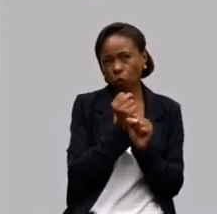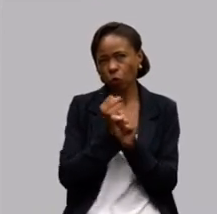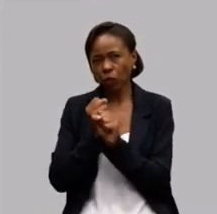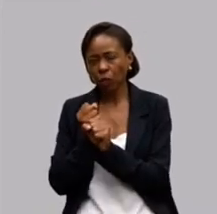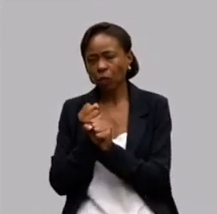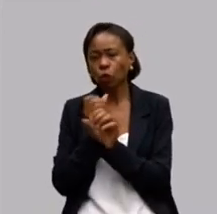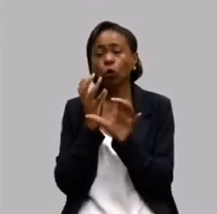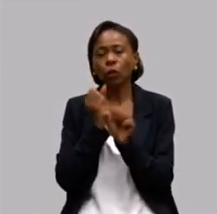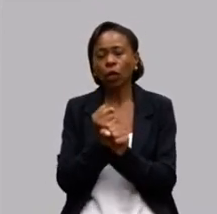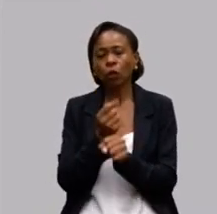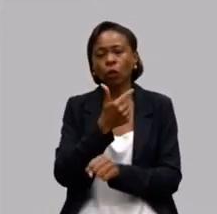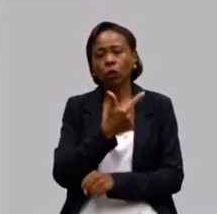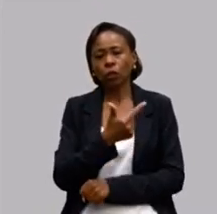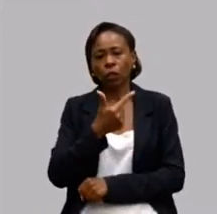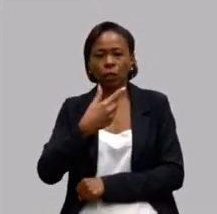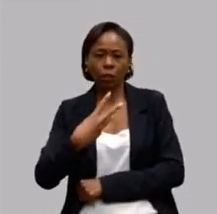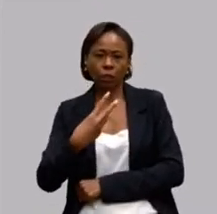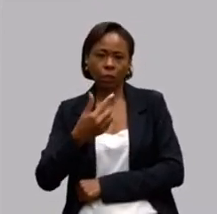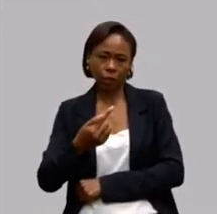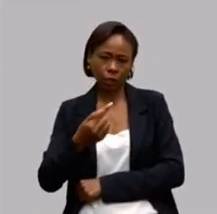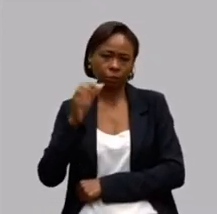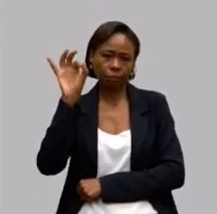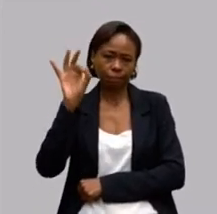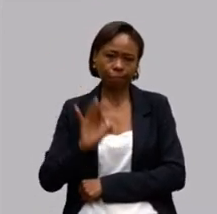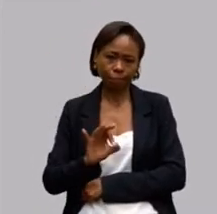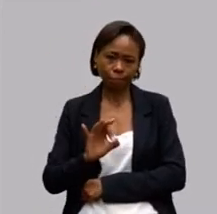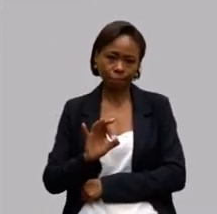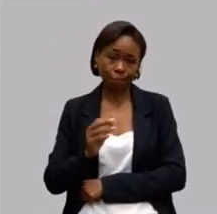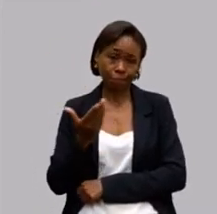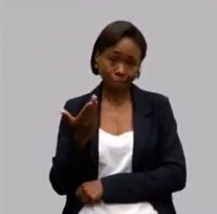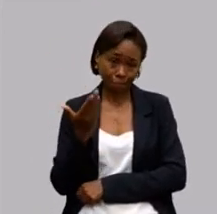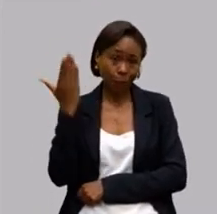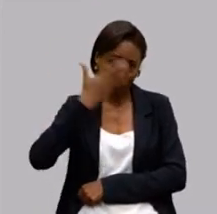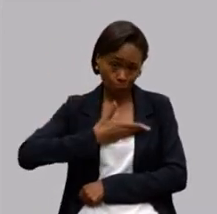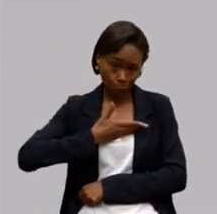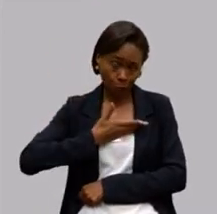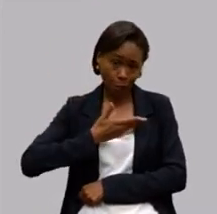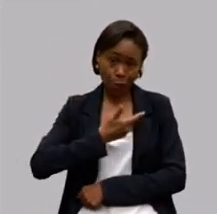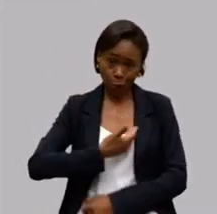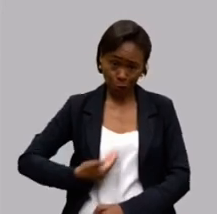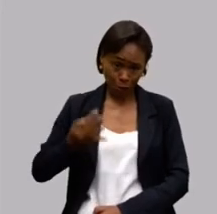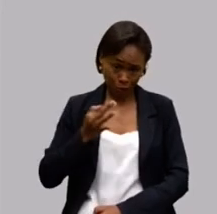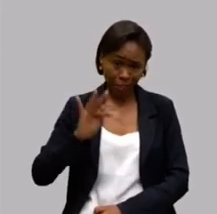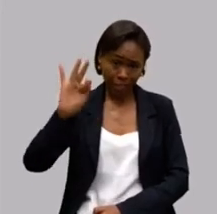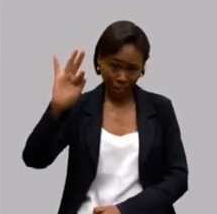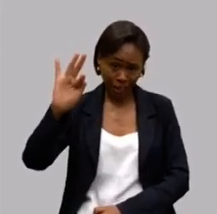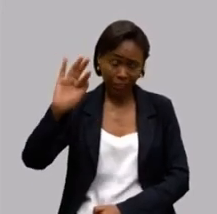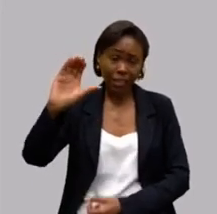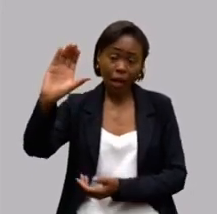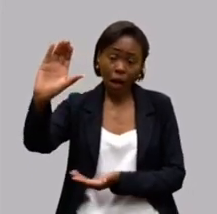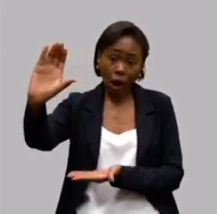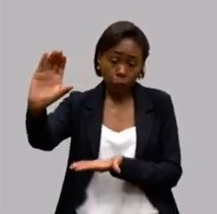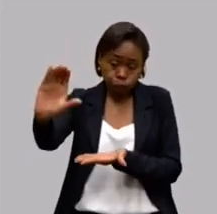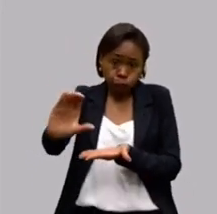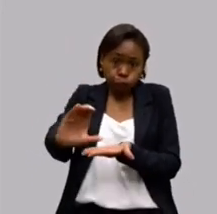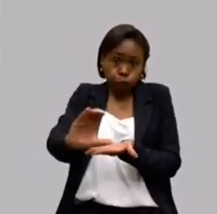237%. Isso vai mostrar que a União vem ganhando dinheiro sobre os estados, sobre todos os